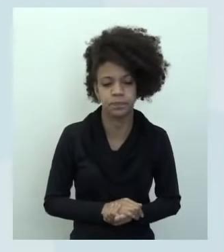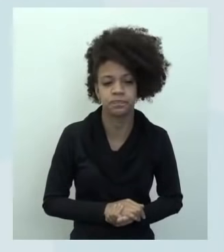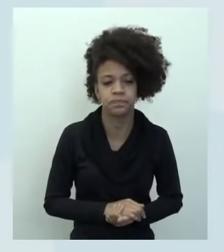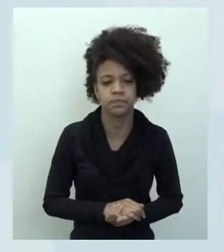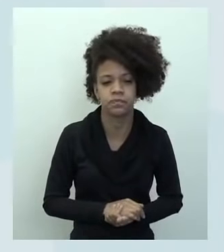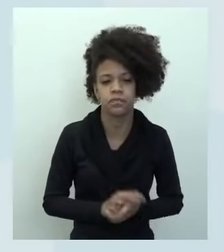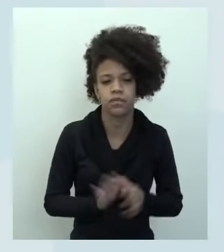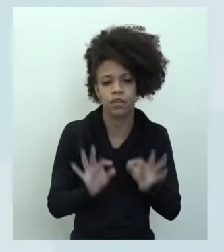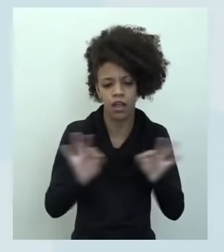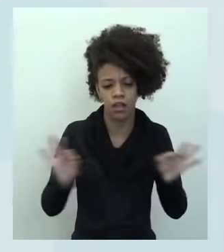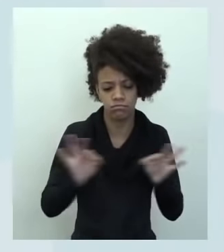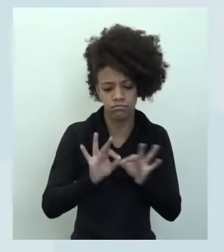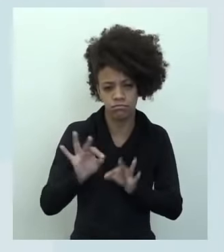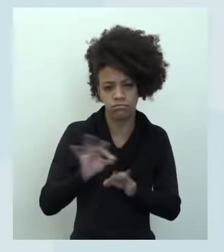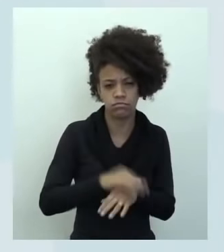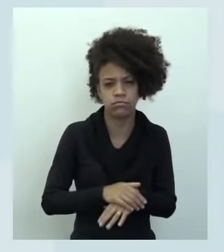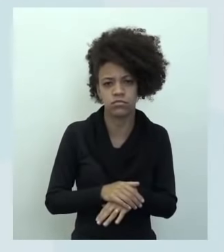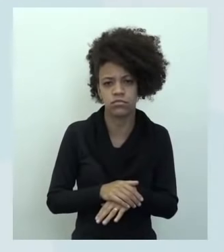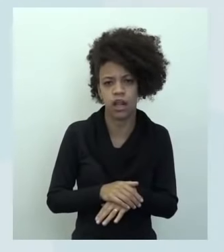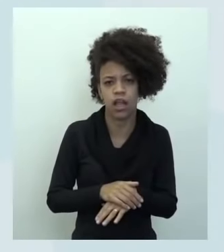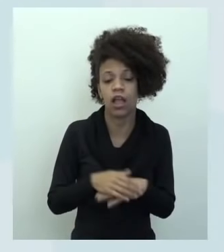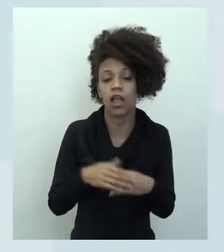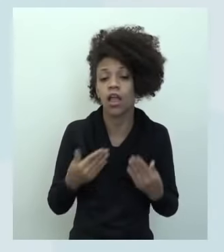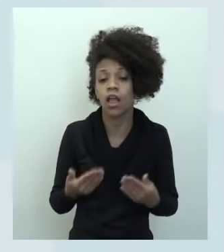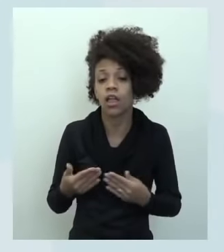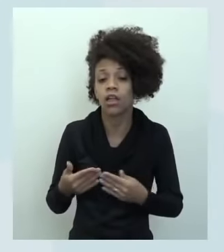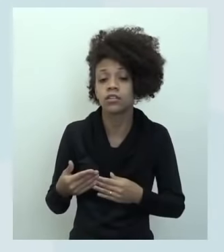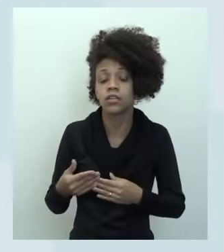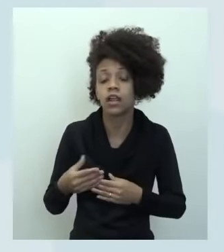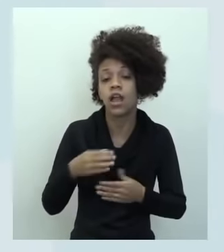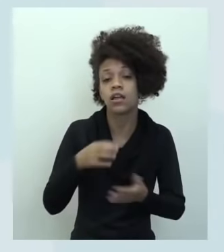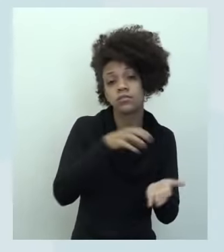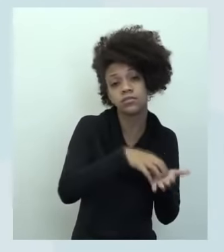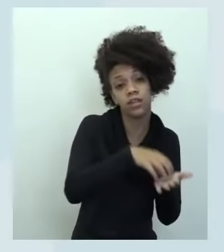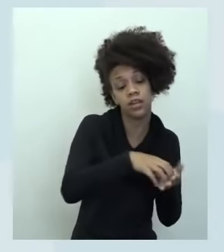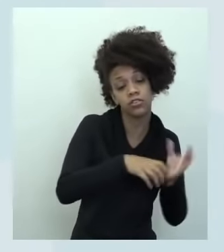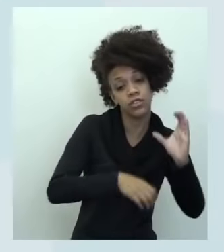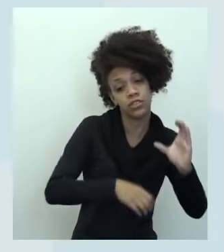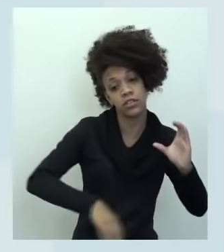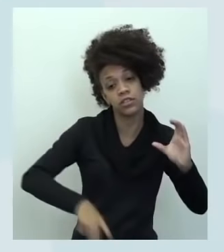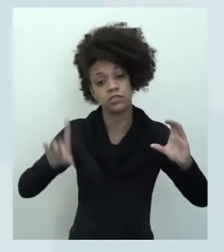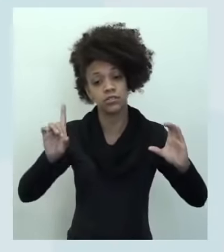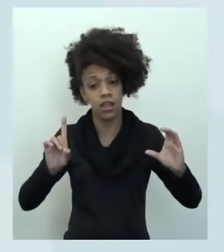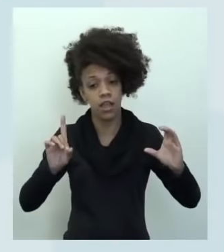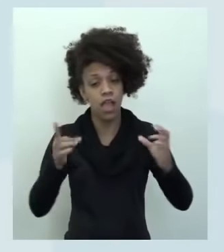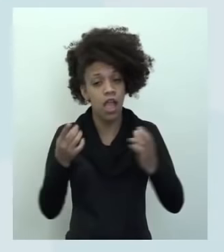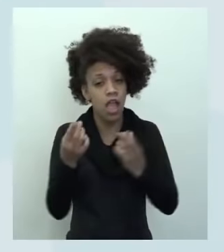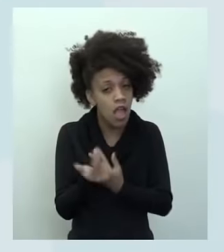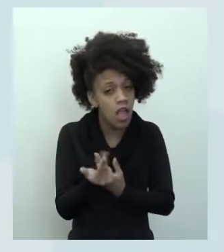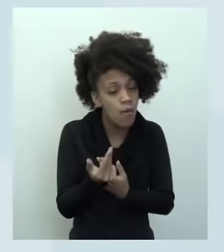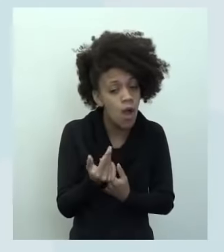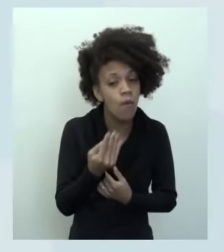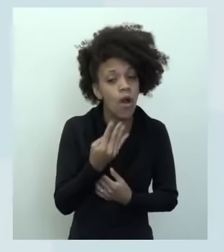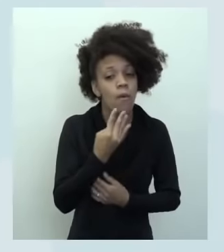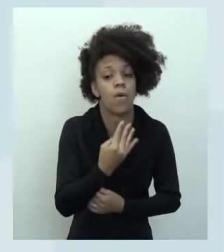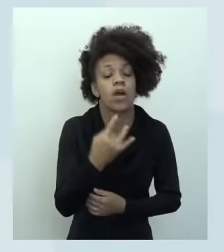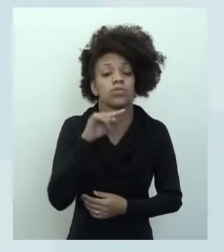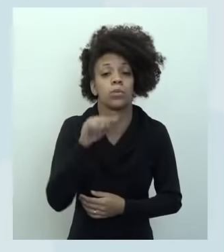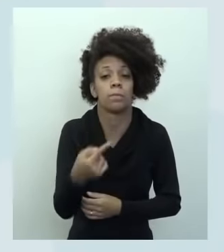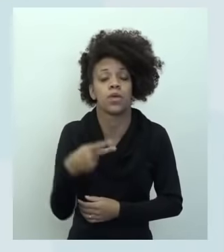A distância em linha reta entre as cidades C e D é igual a